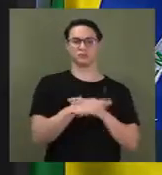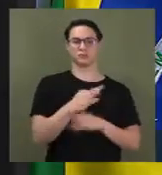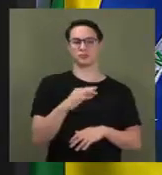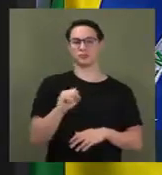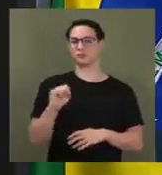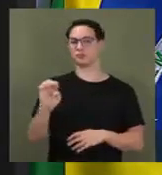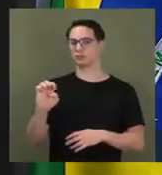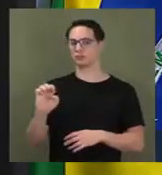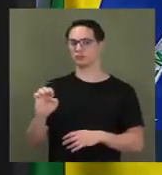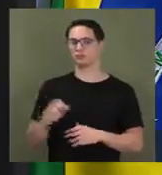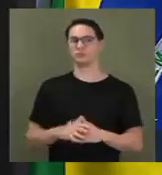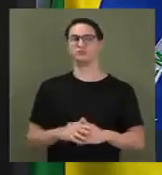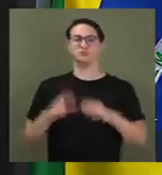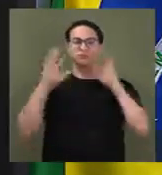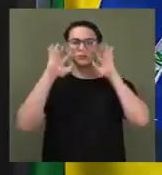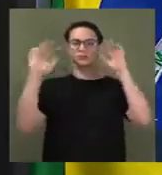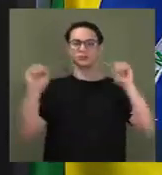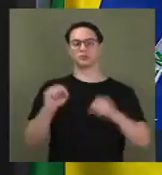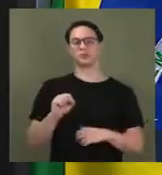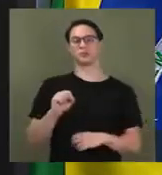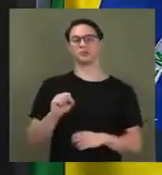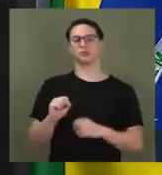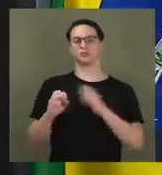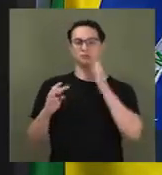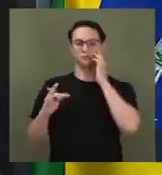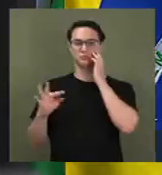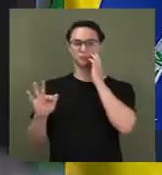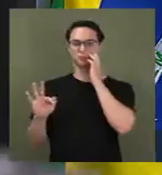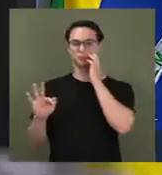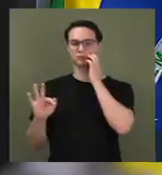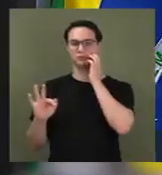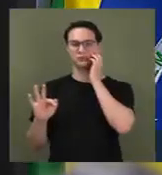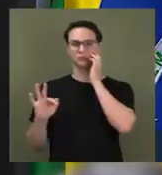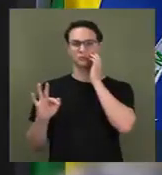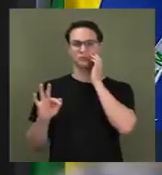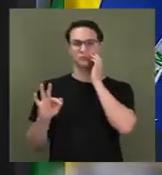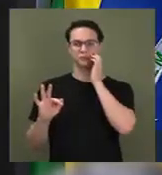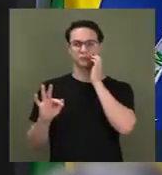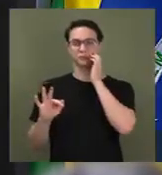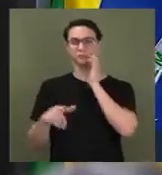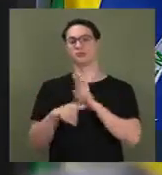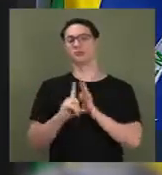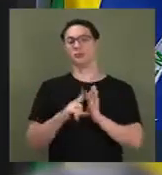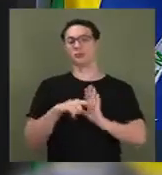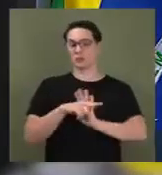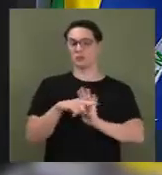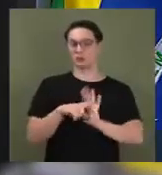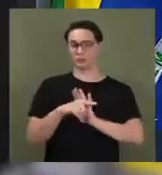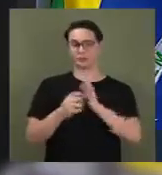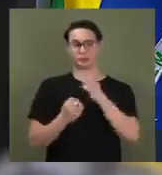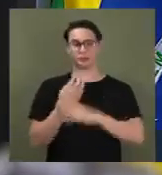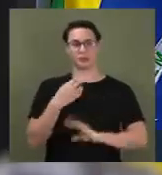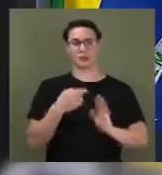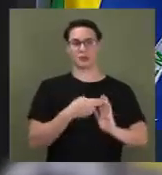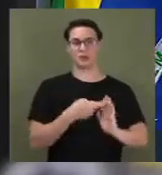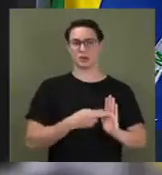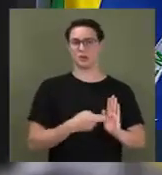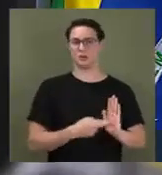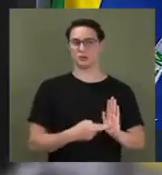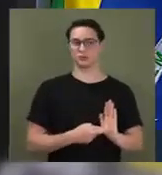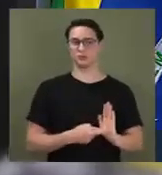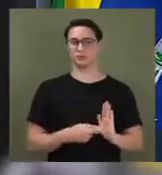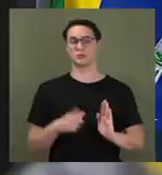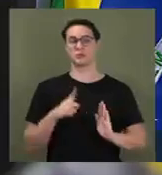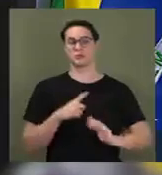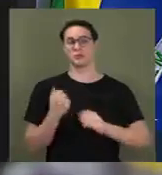Trabalho, o Supremo Tribunal Federal, antes da consulta dada que criou essa norma, o número